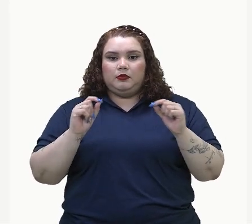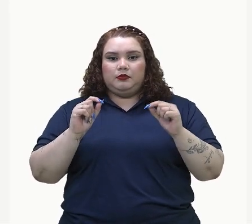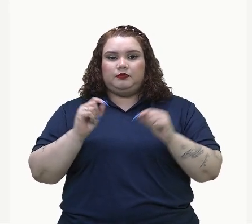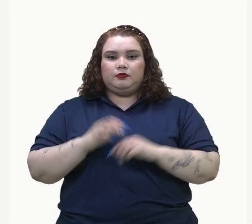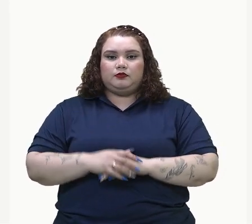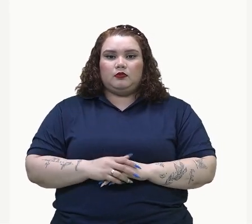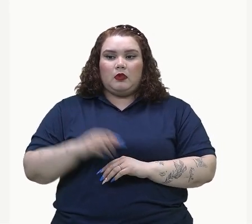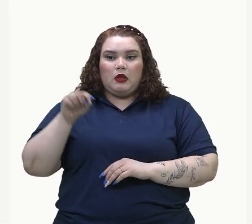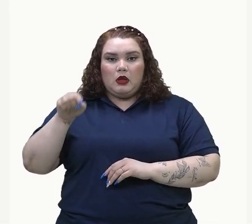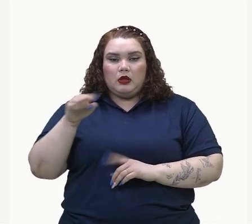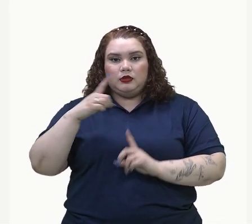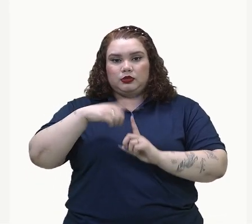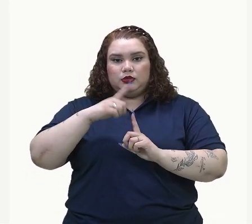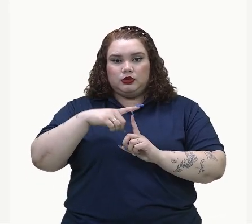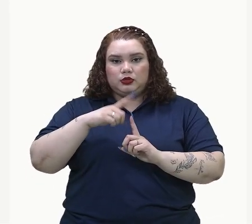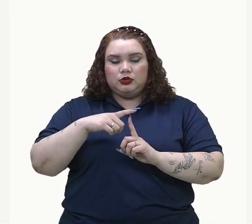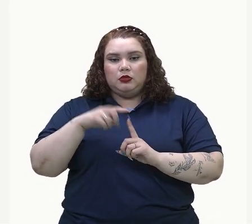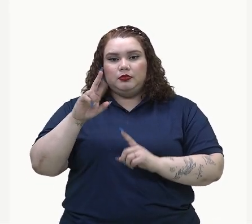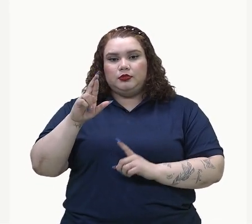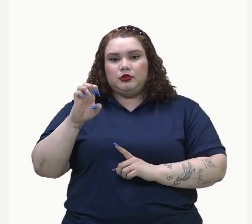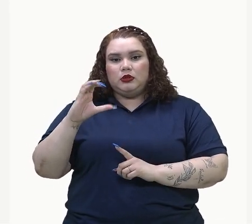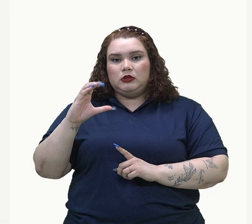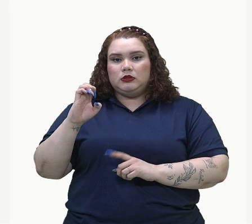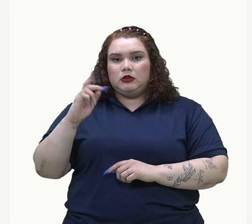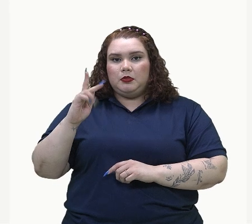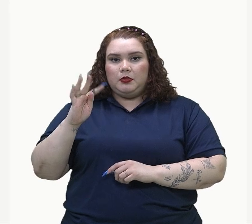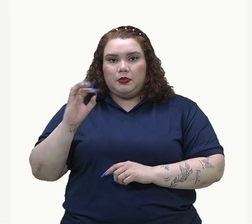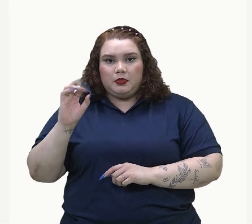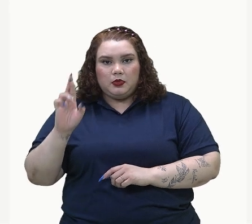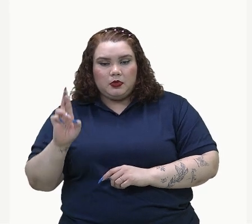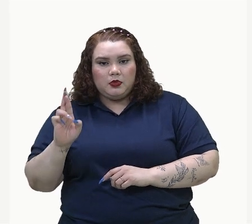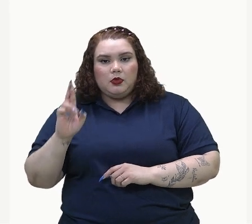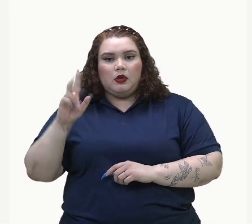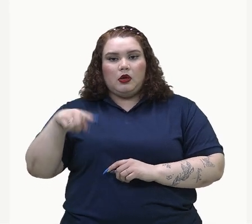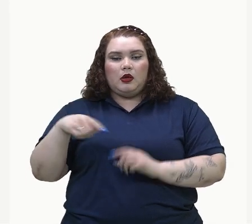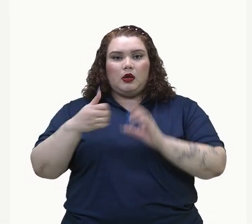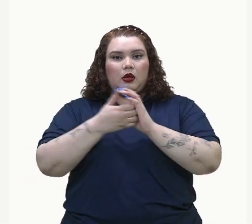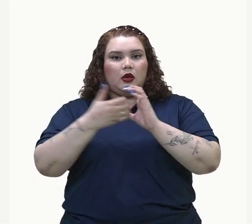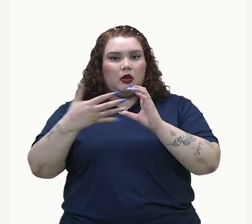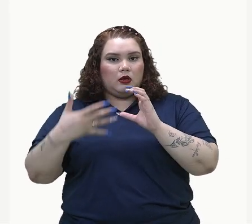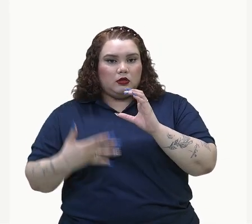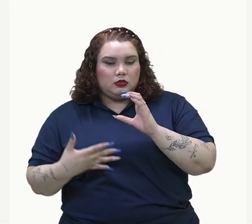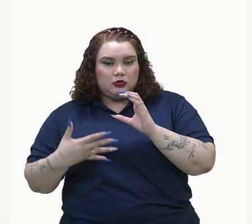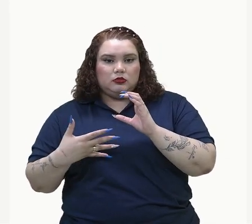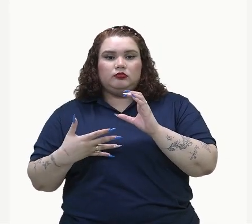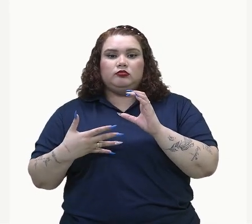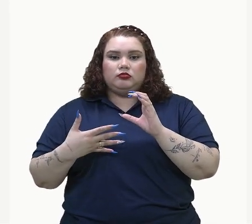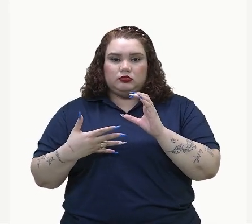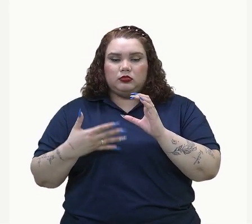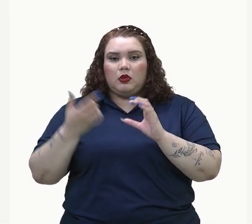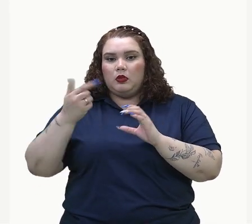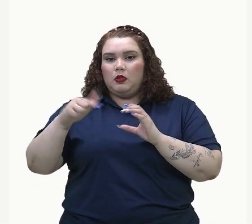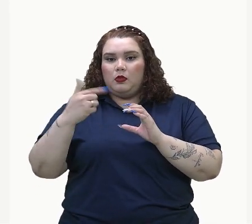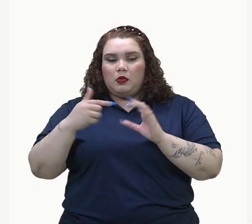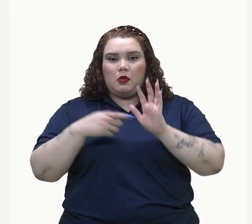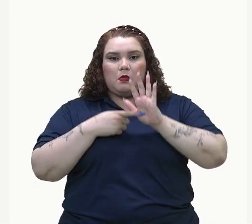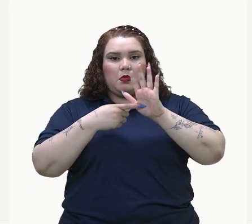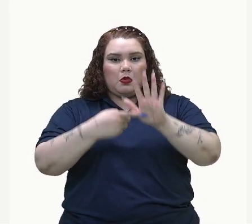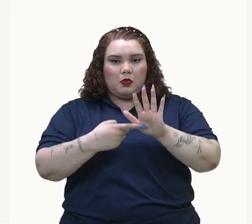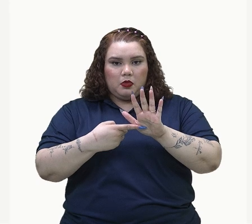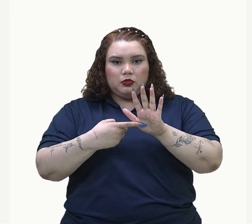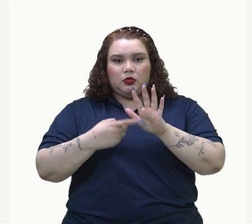esses receptores ideais são características, são aqueles que não apresentam